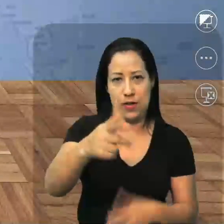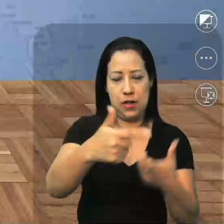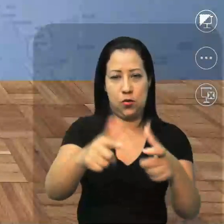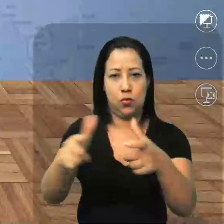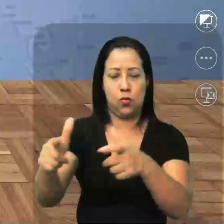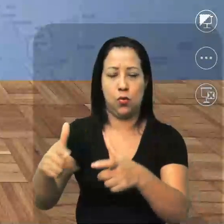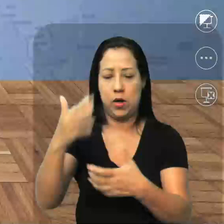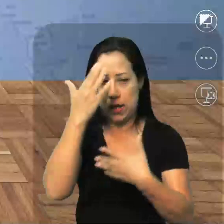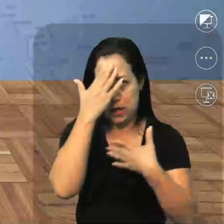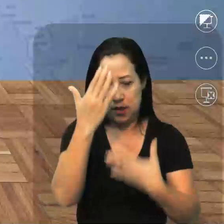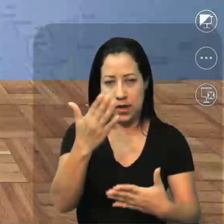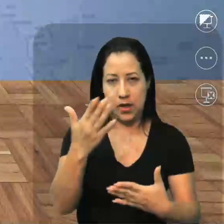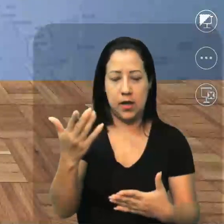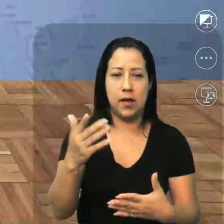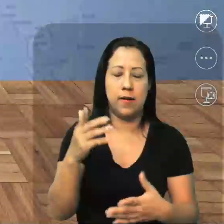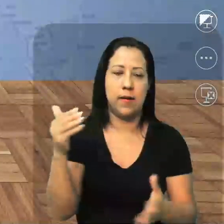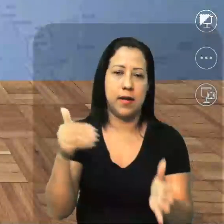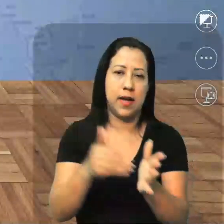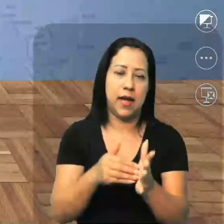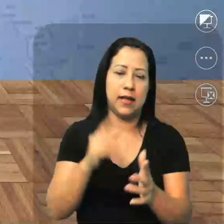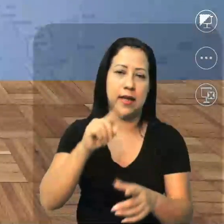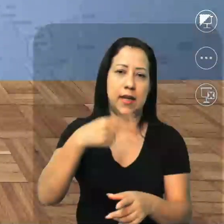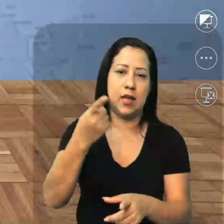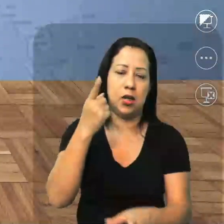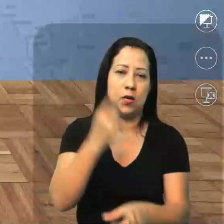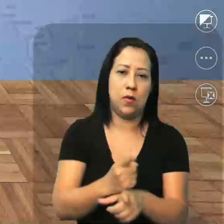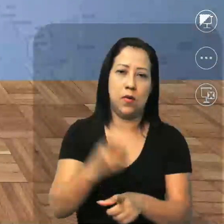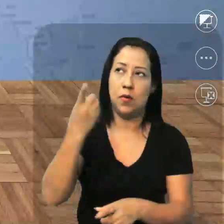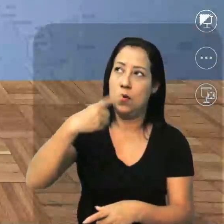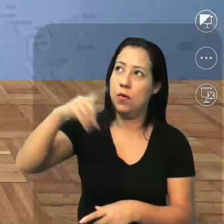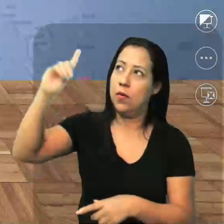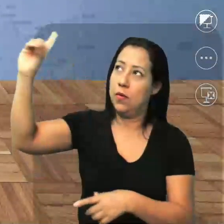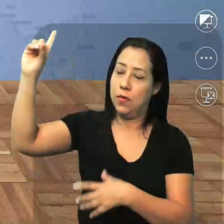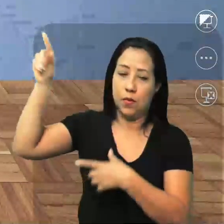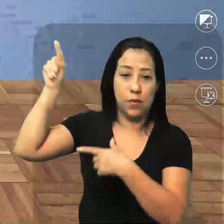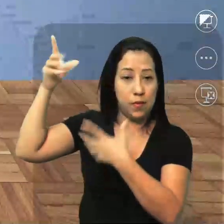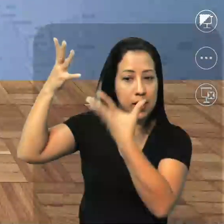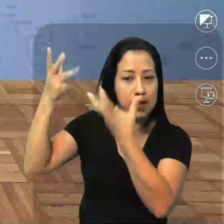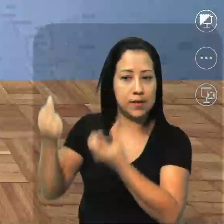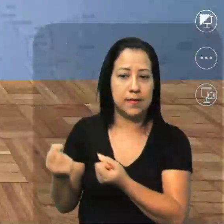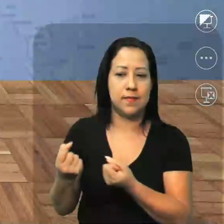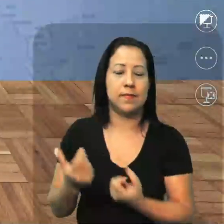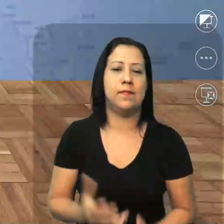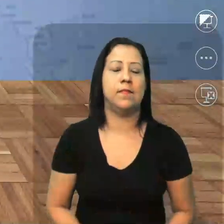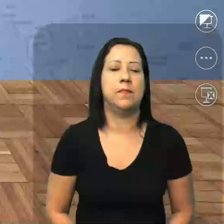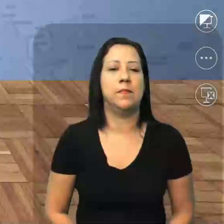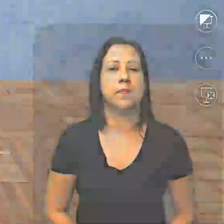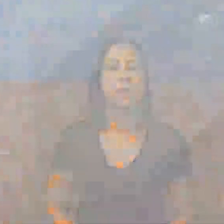Muito obrigado e até a próxima, se o grande Criador do Universo nos permitir.